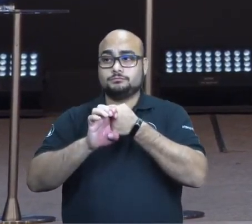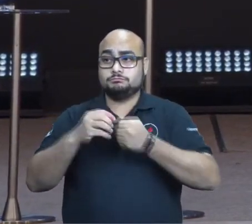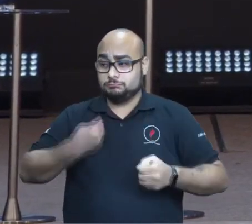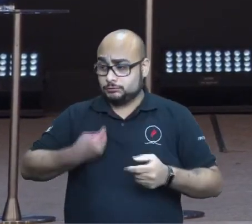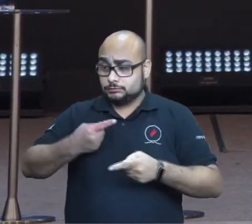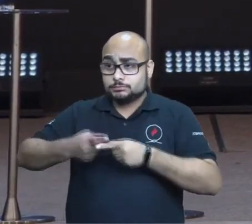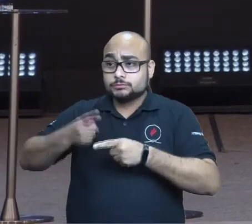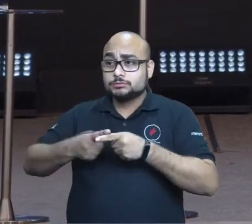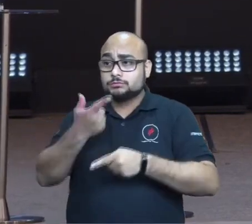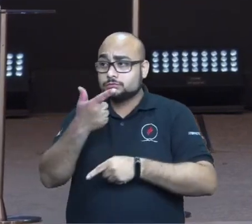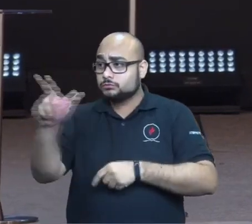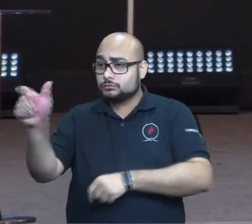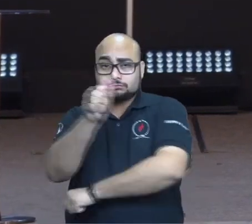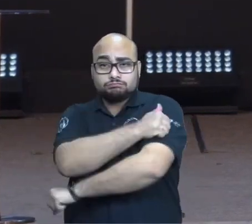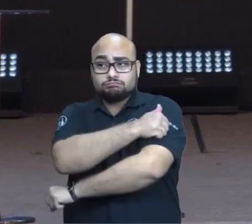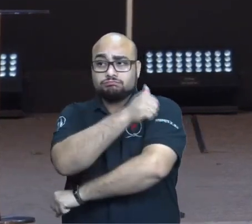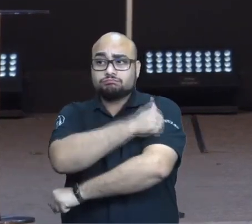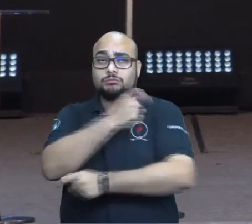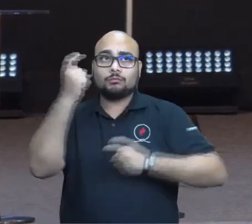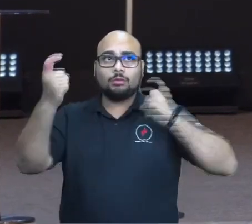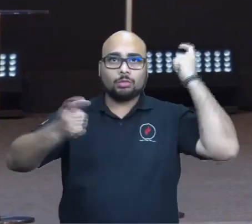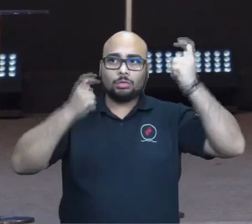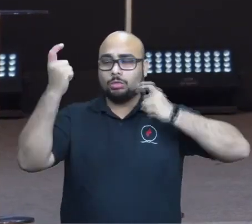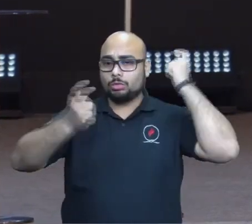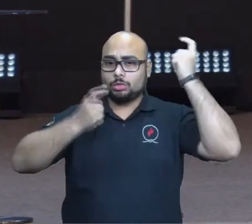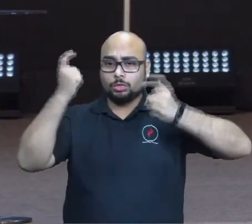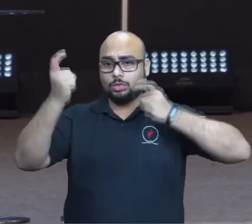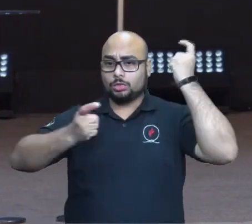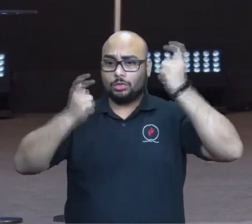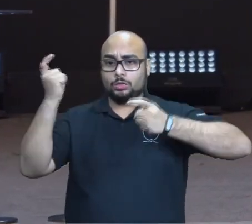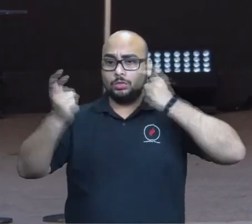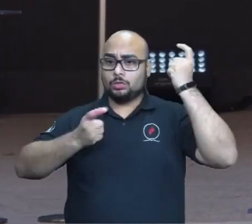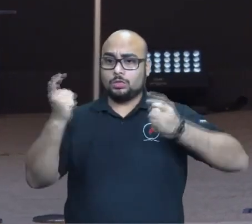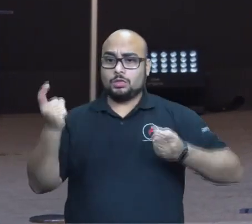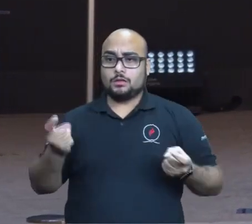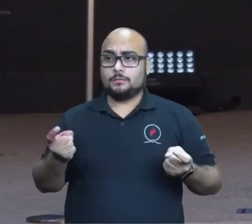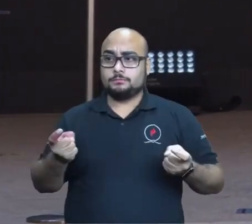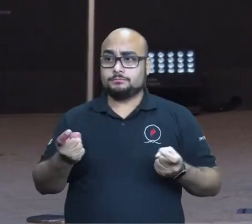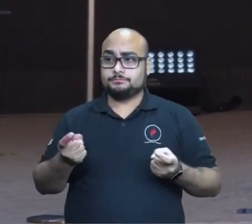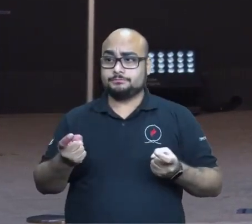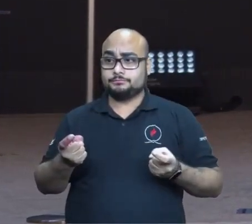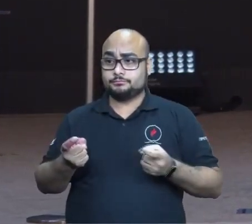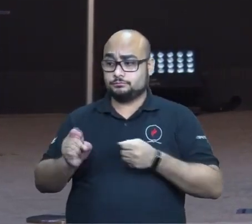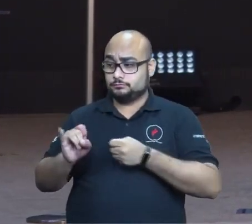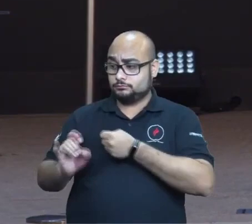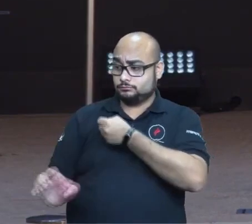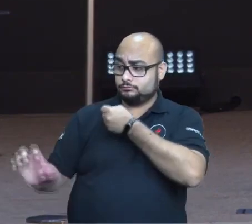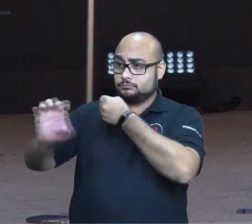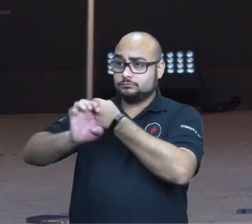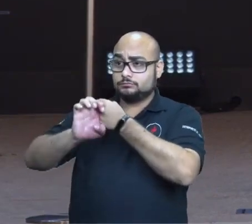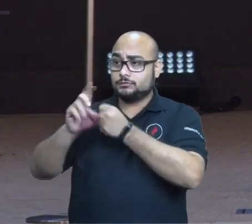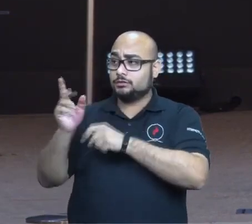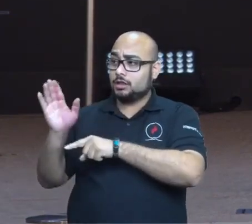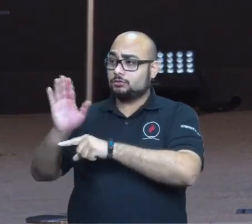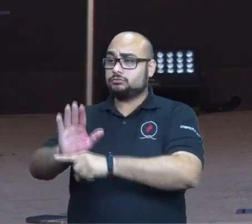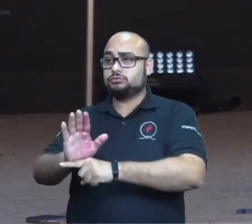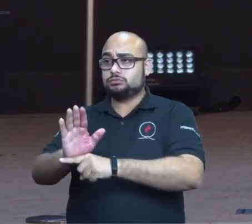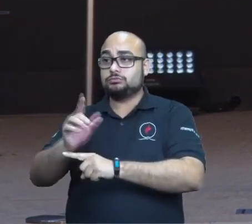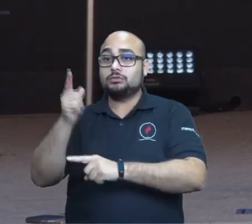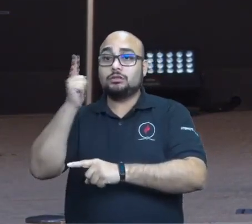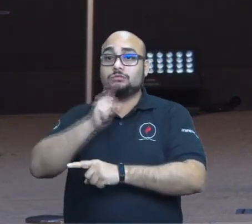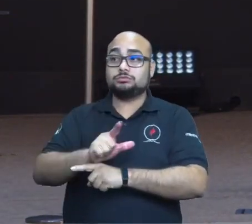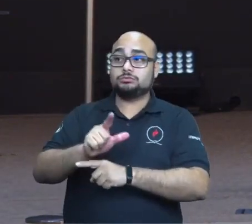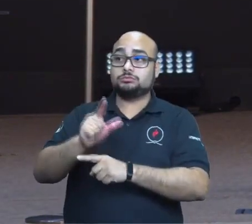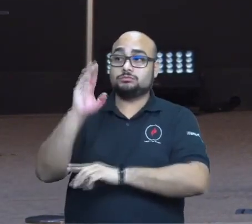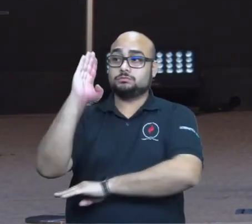foi lá e fez o machado flutuar para mim parece muito claro que esse um que pediu a presença de Eliseu não é o